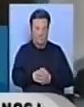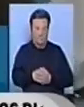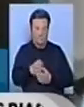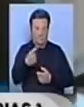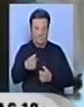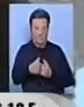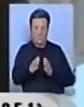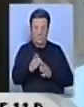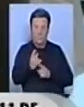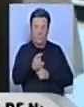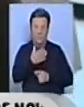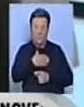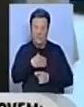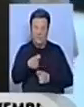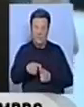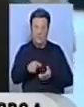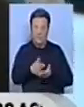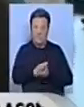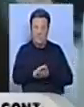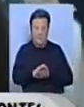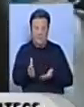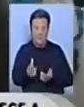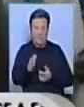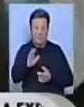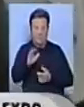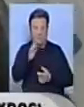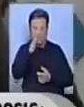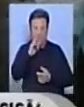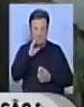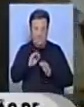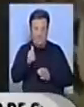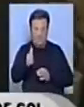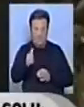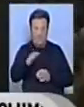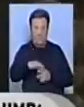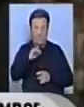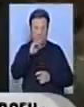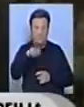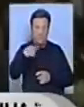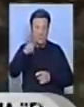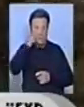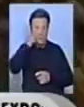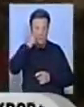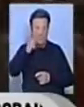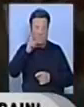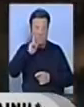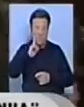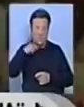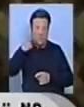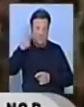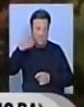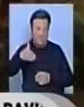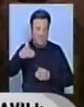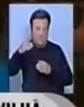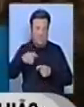têm tudo quanto querem, nada lhes falta, mas para se eles prepararem bem, para serem os homens e as mulheres do amanhã,